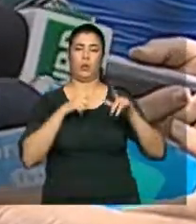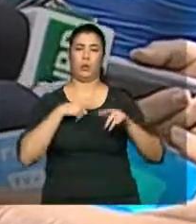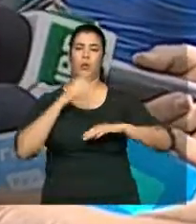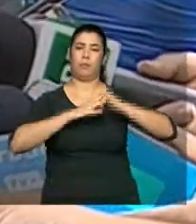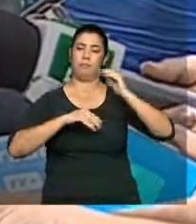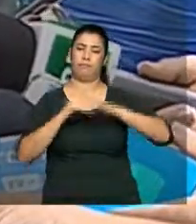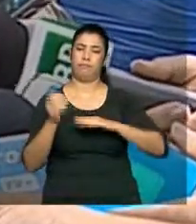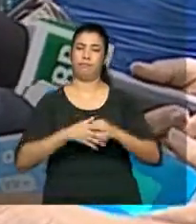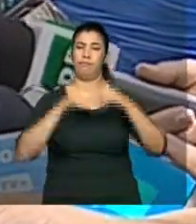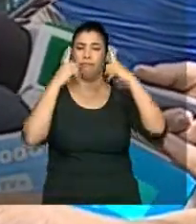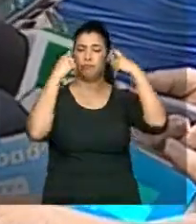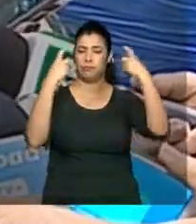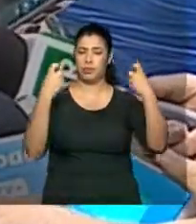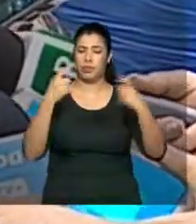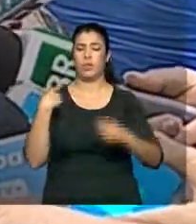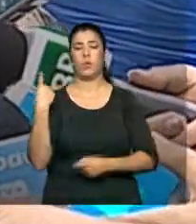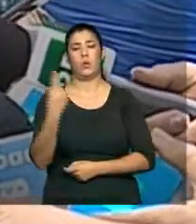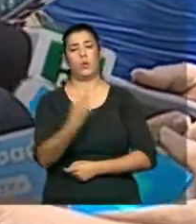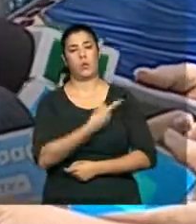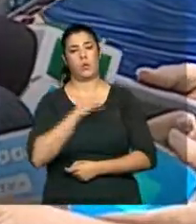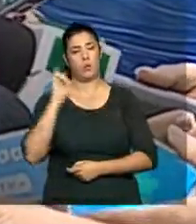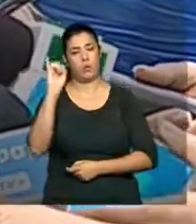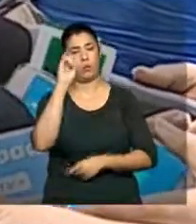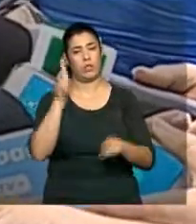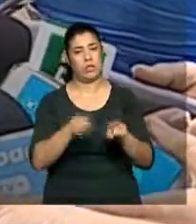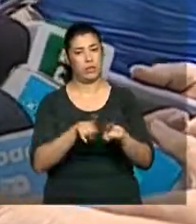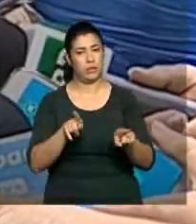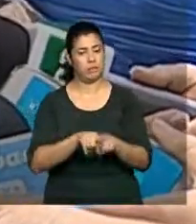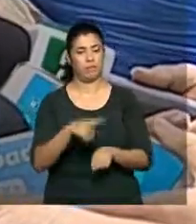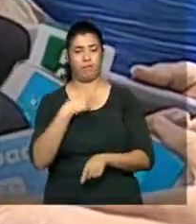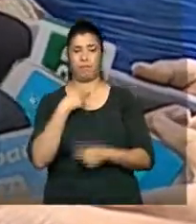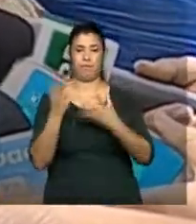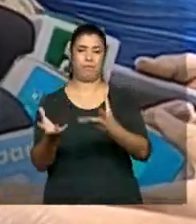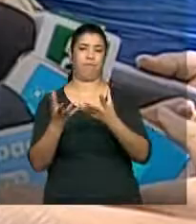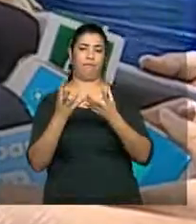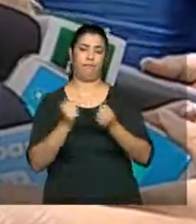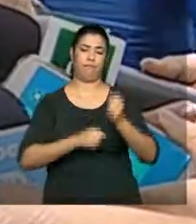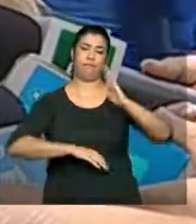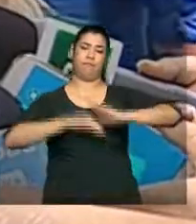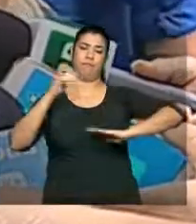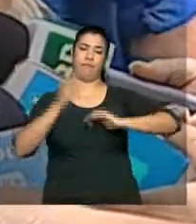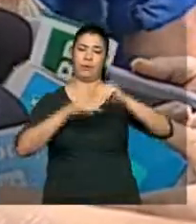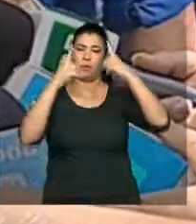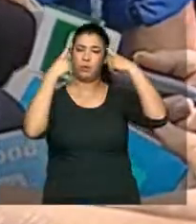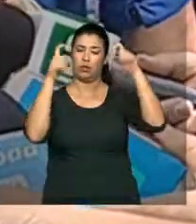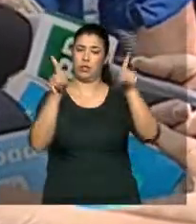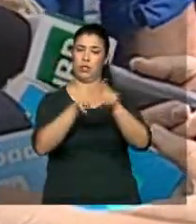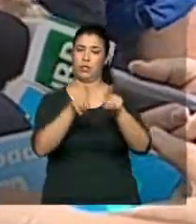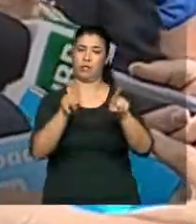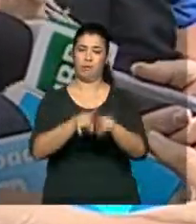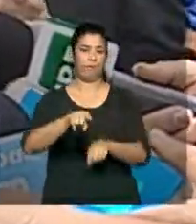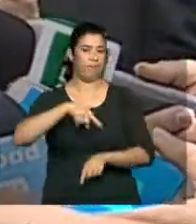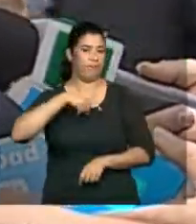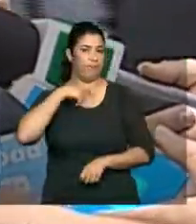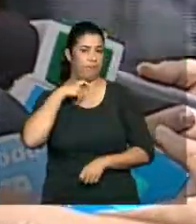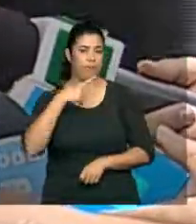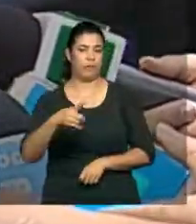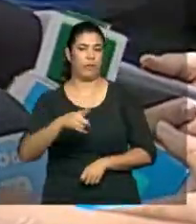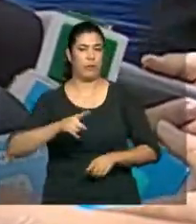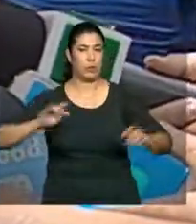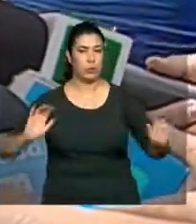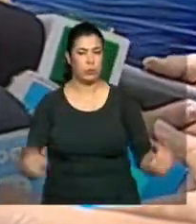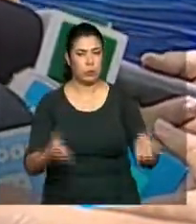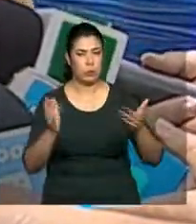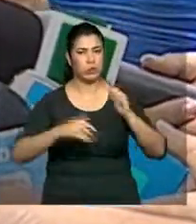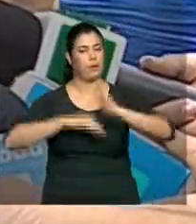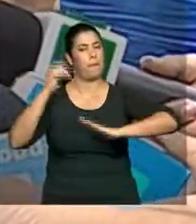violência. Então, para nós é muito importante não permitir que cometam as violências. É óbvio, ninguém está incentivando a violência de